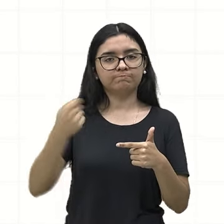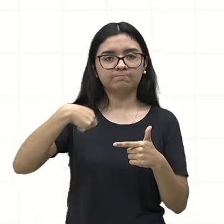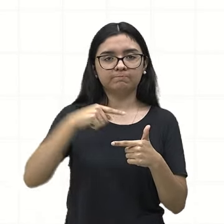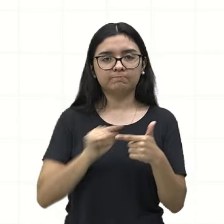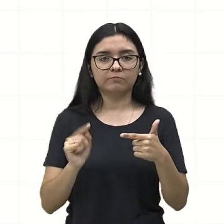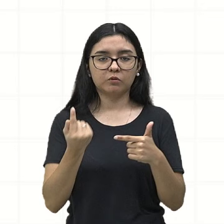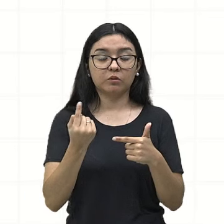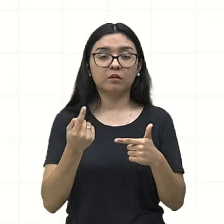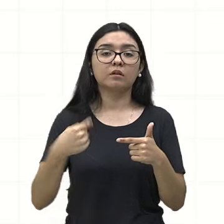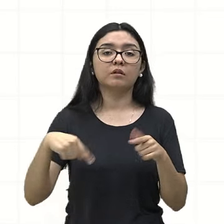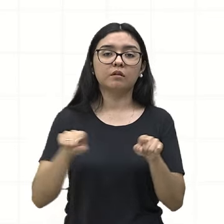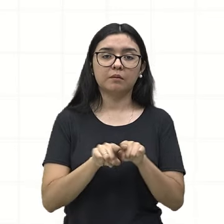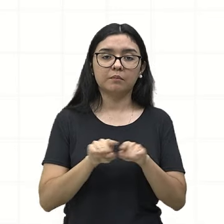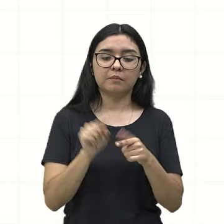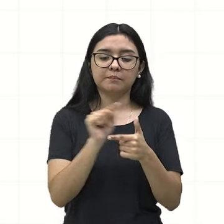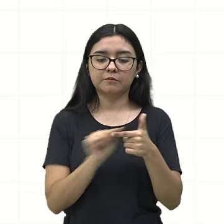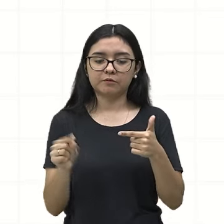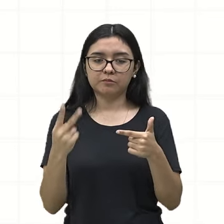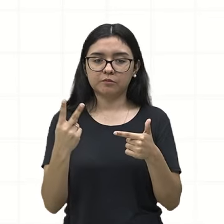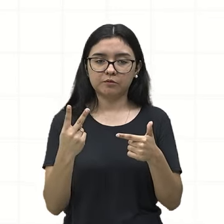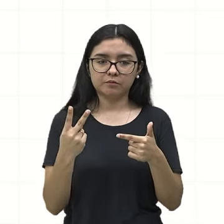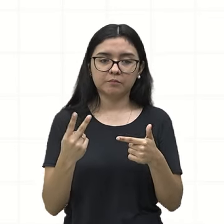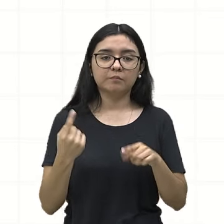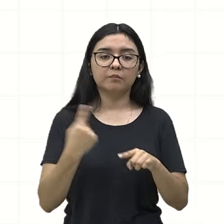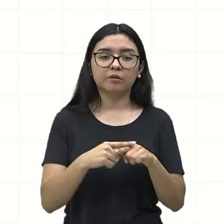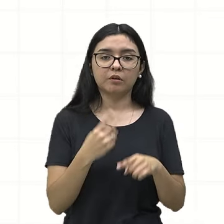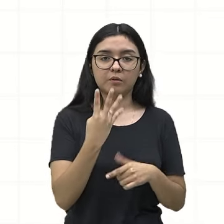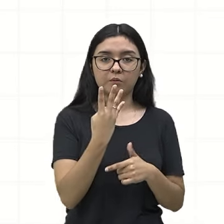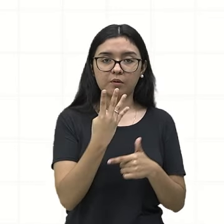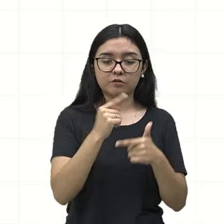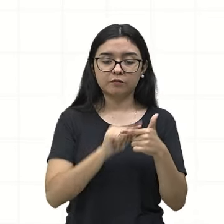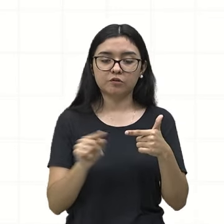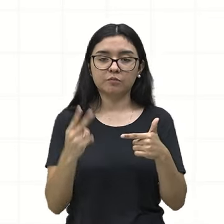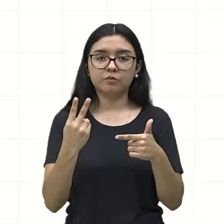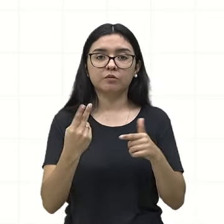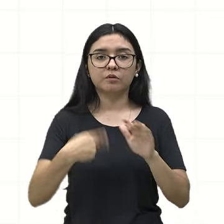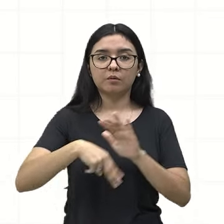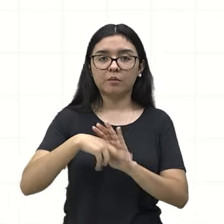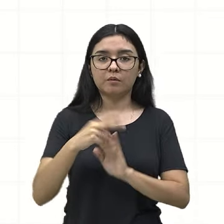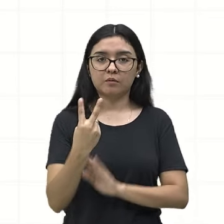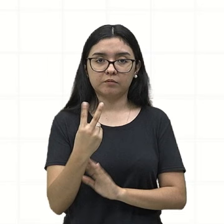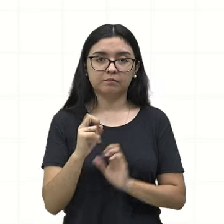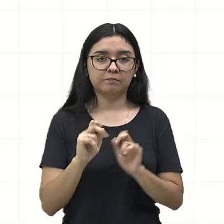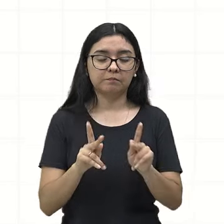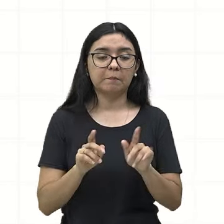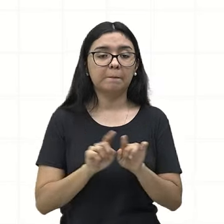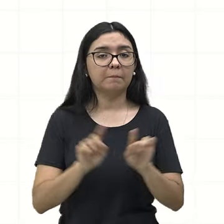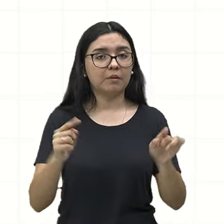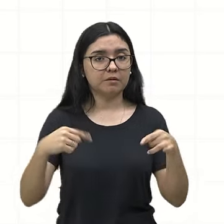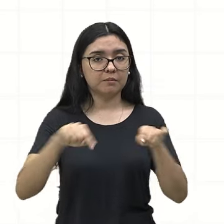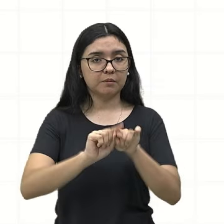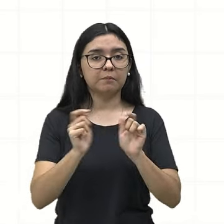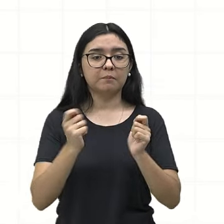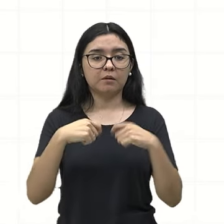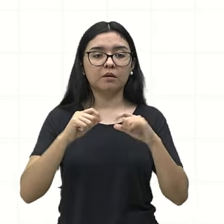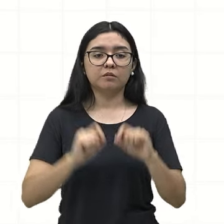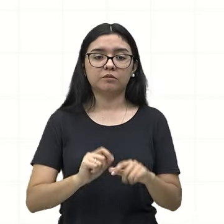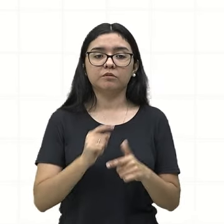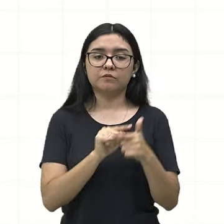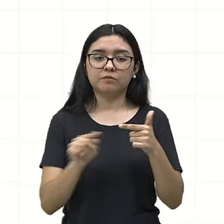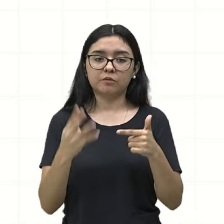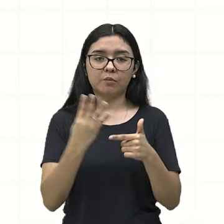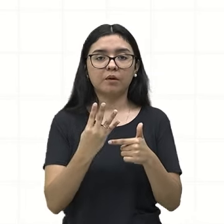também dividir o número 4 por 2. Por quê? Porque 4 dividido por 2 é 2. Beleza? Mas posso também, claro, dividir o número 4 por